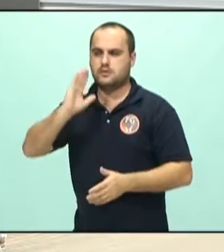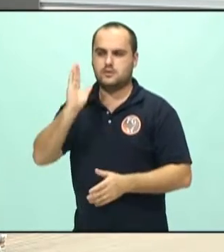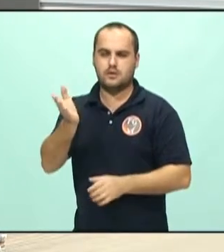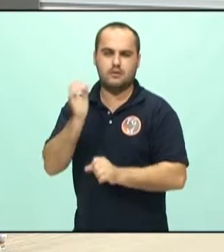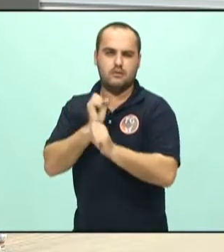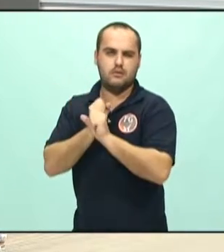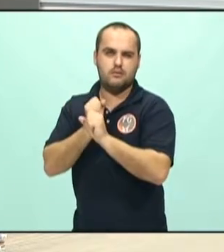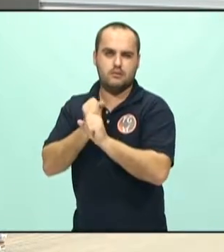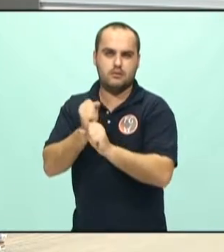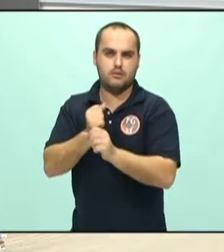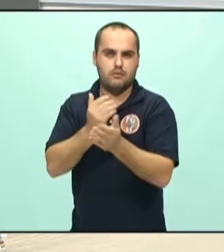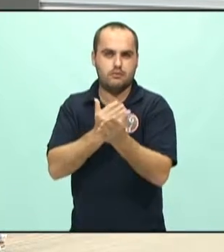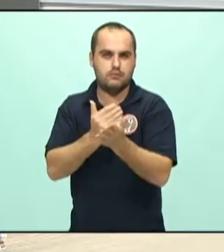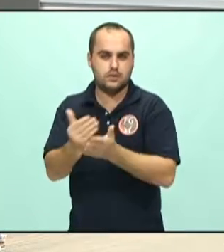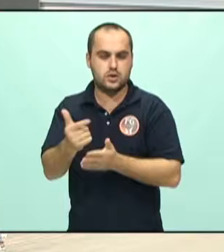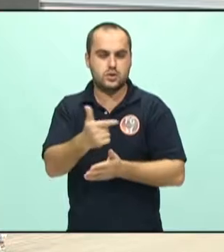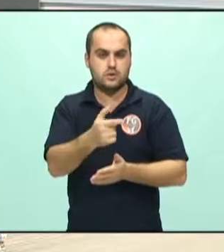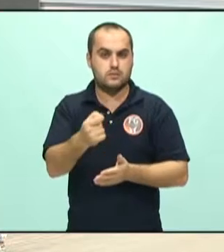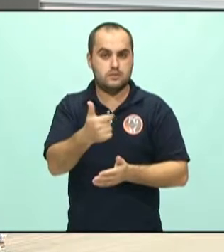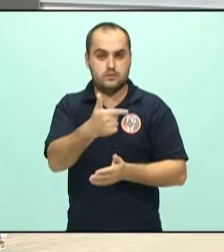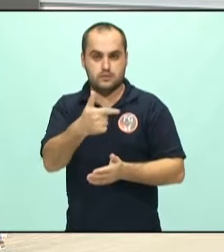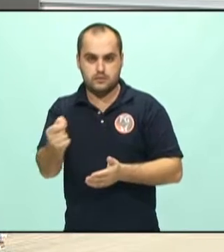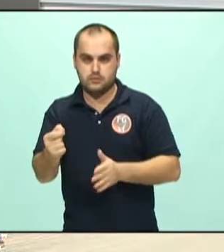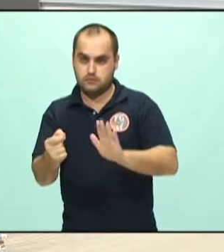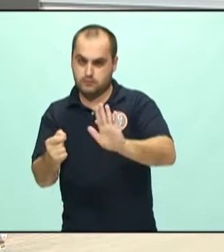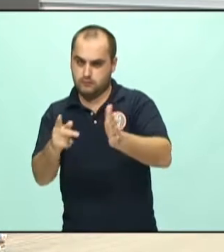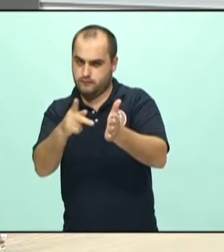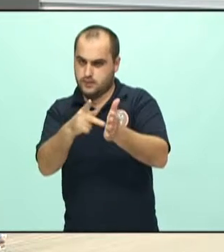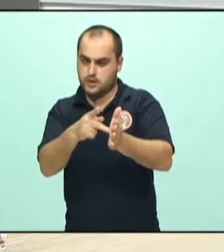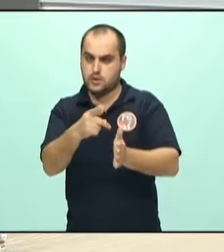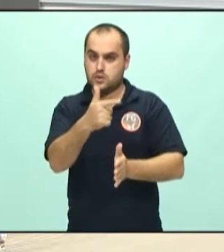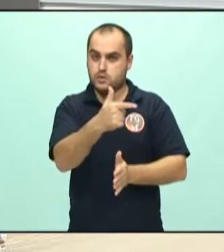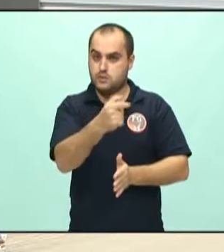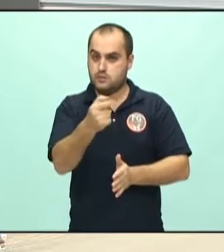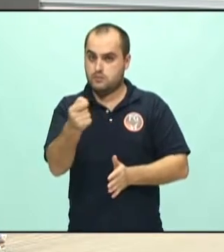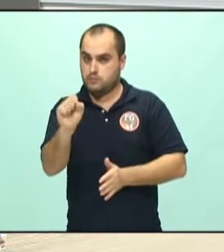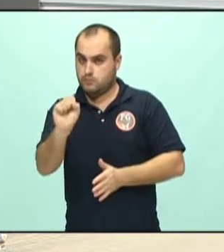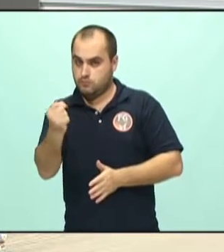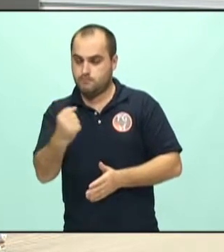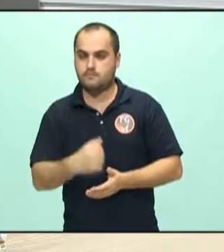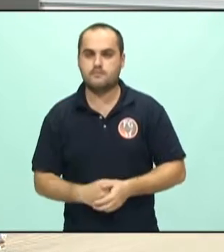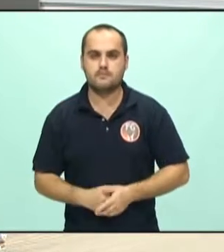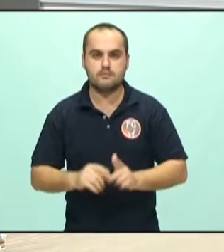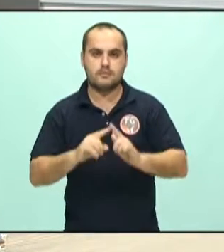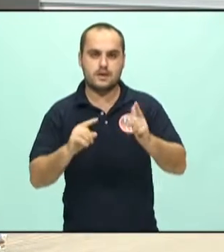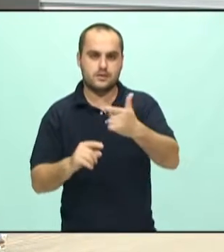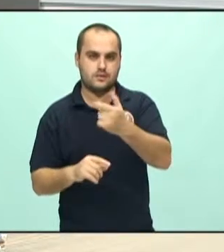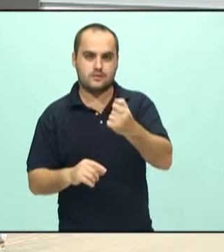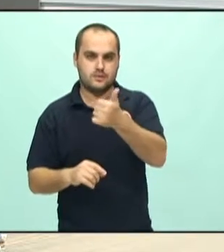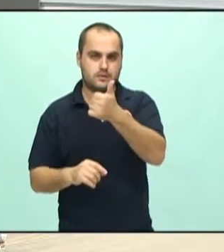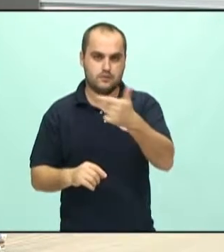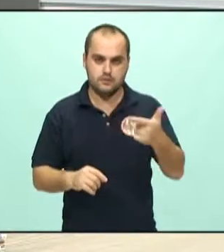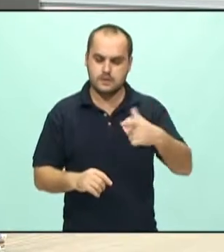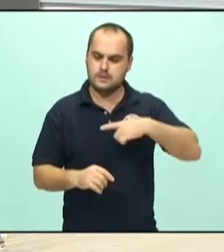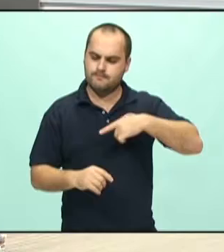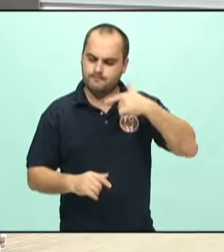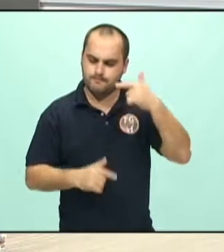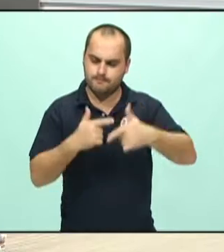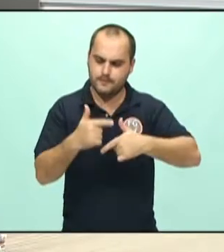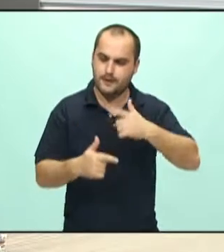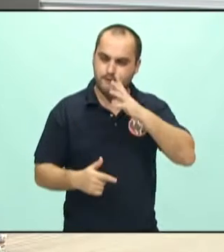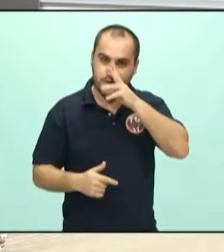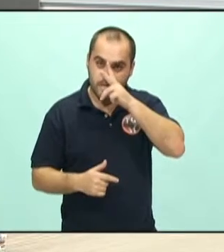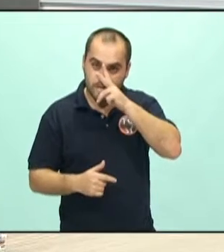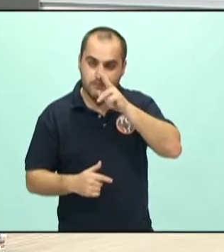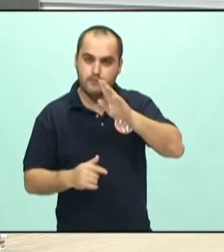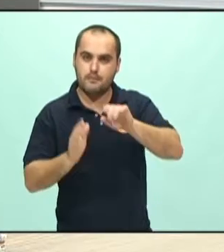início em 2012 na verdade em 2008 né mas 2012 nós tivemos uma frente de trabalho muito forte né principalmente nos